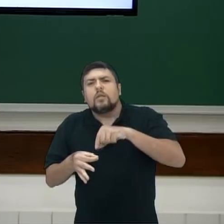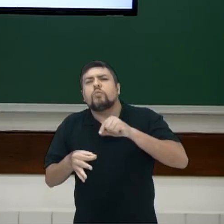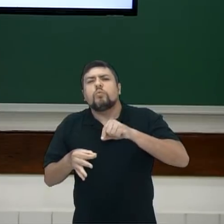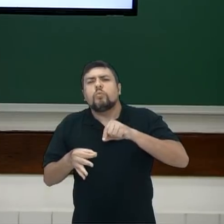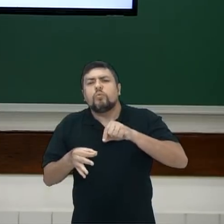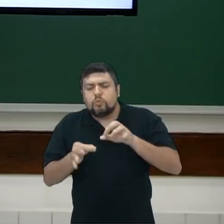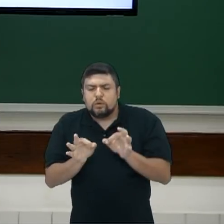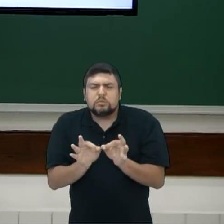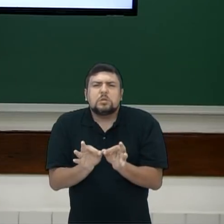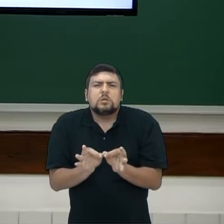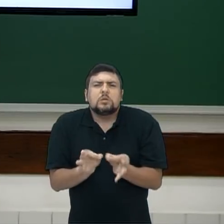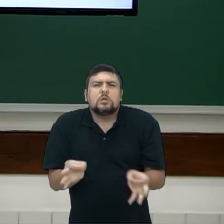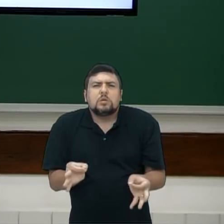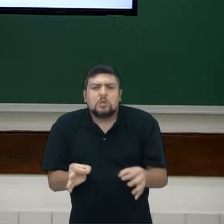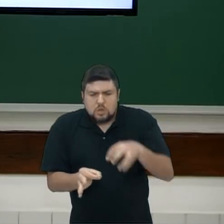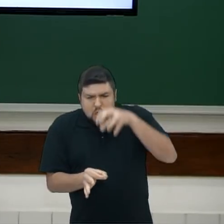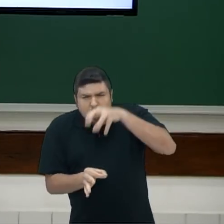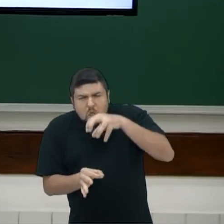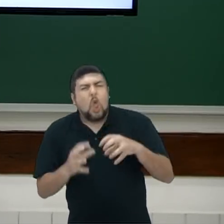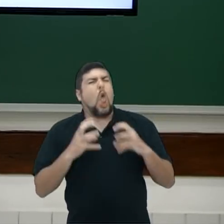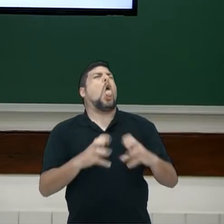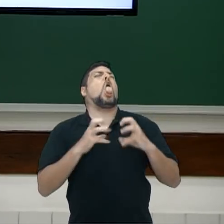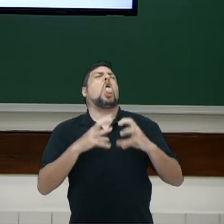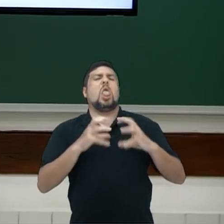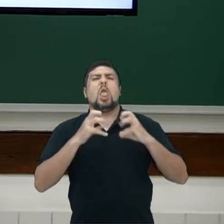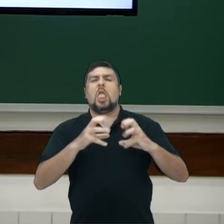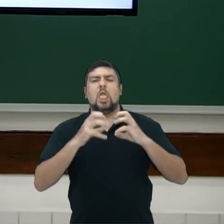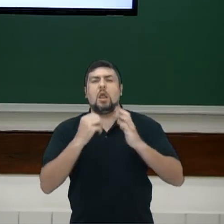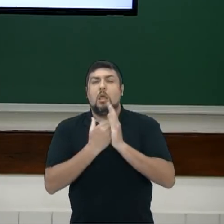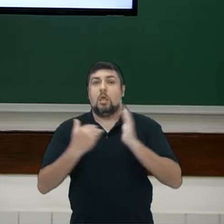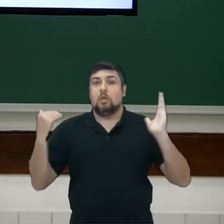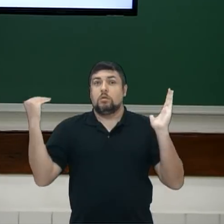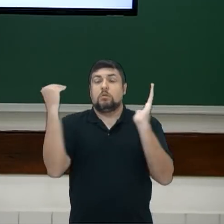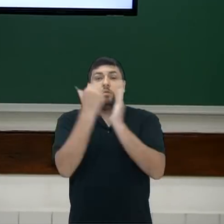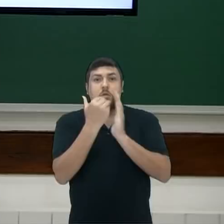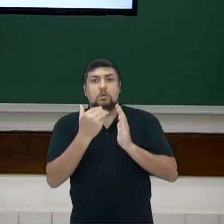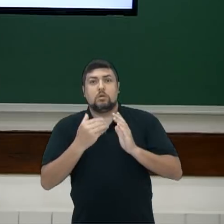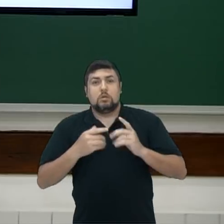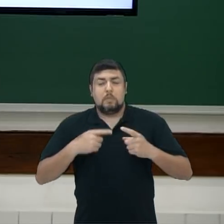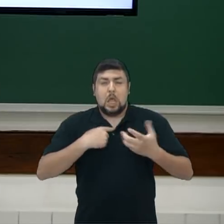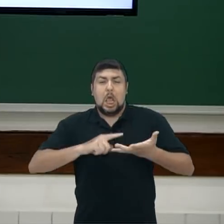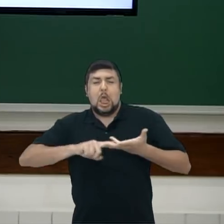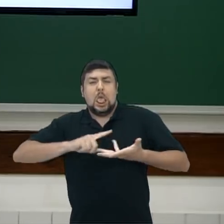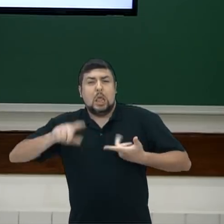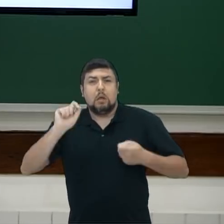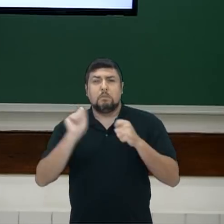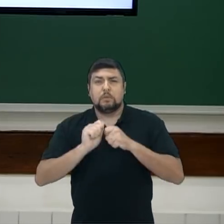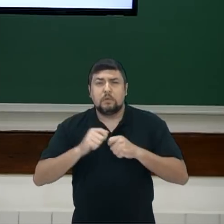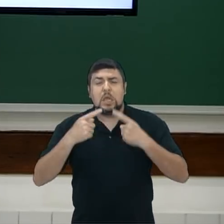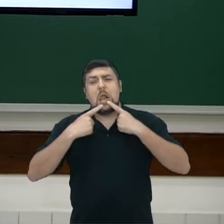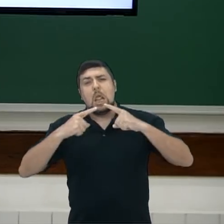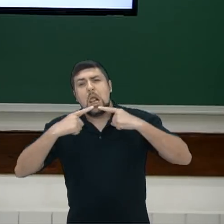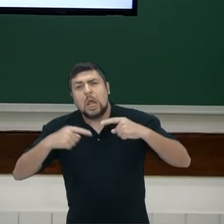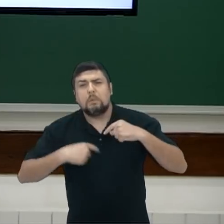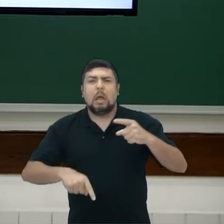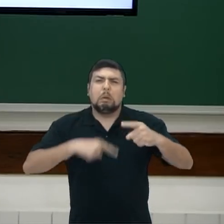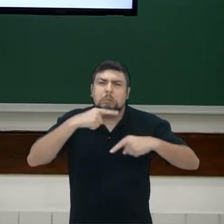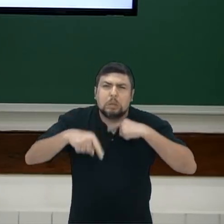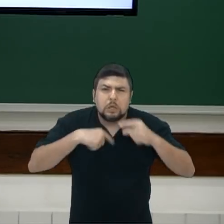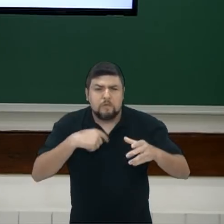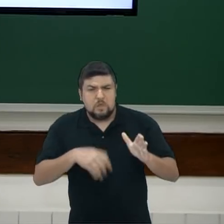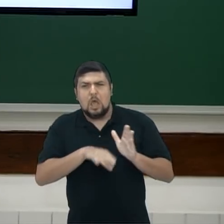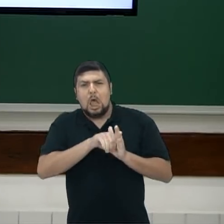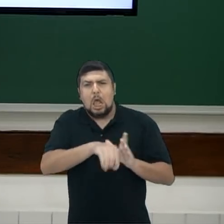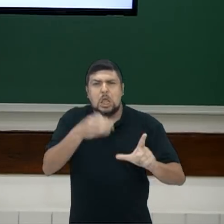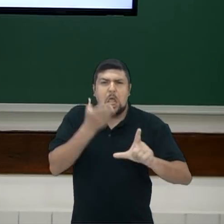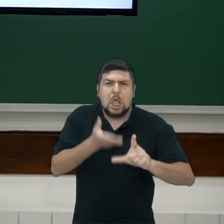pequenininho, mas você fica fazendo aquilo, uma tempestade, fica reclamando, ai meu Deus, tenho milhões de tarefas para fazer, não vou dar conta, esse classroom eu não